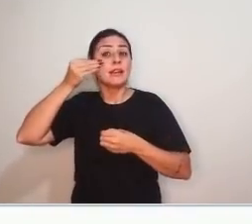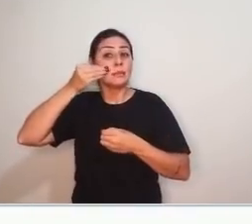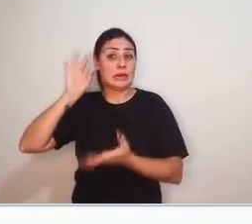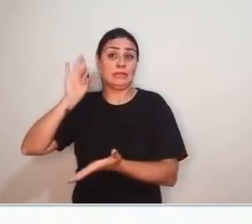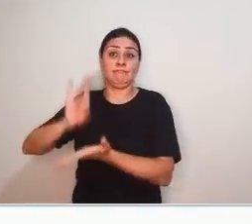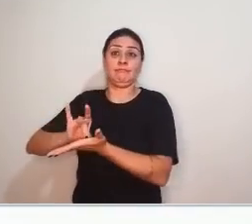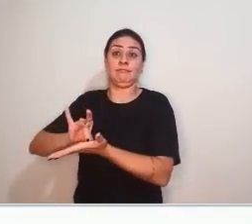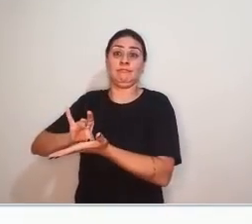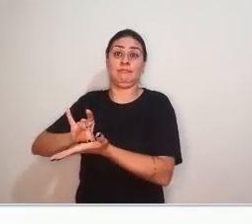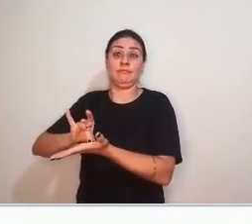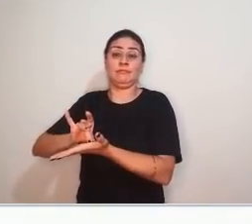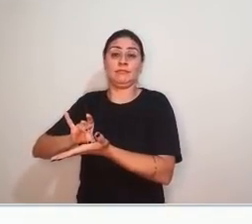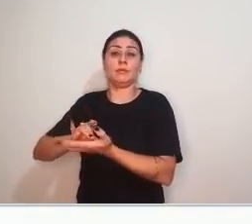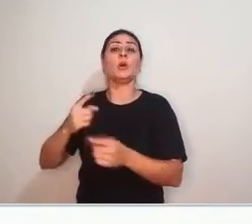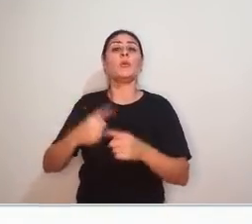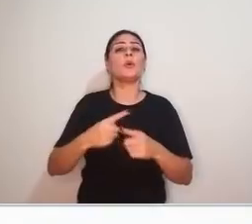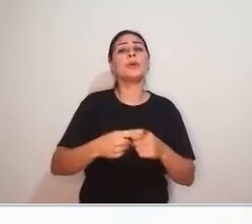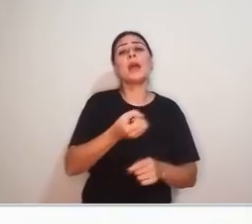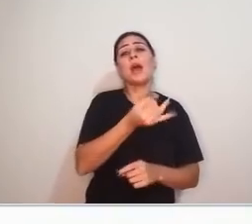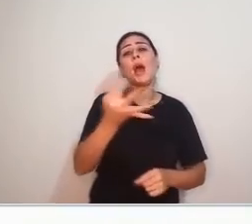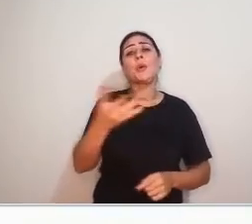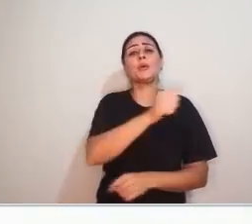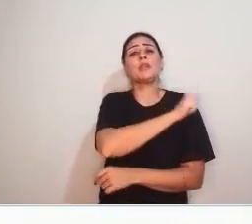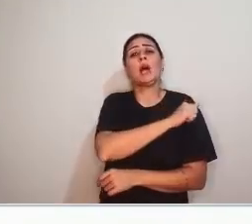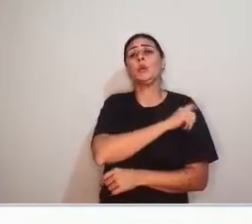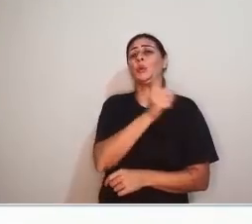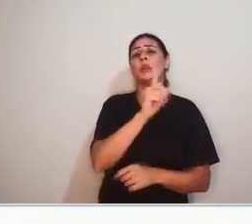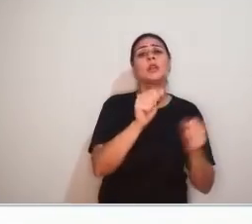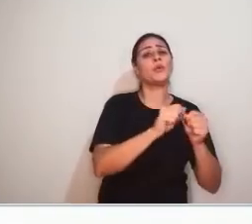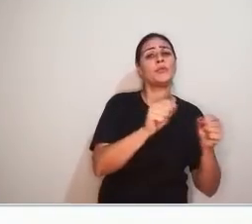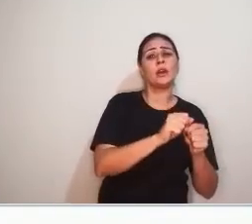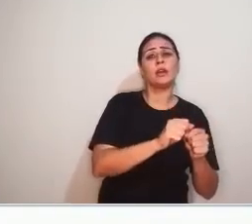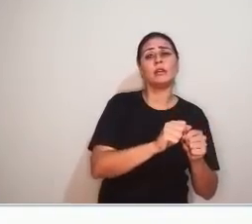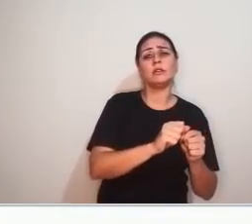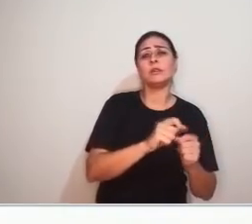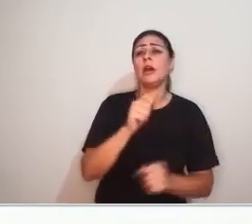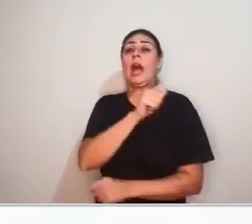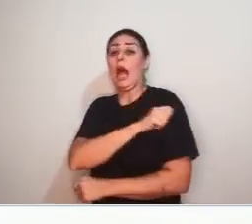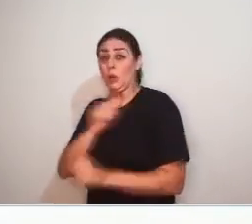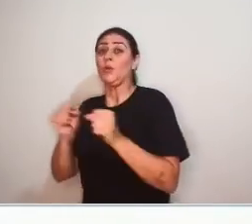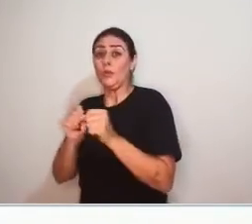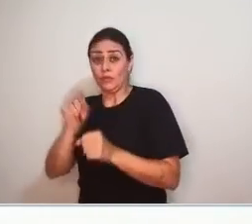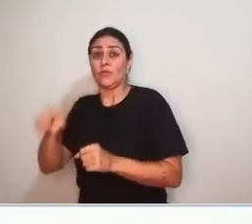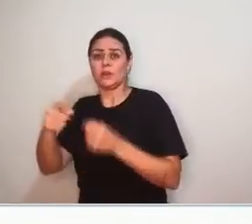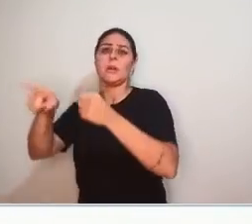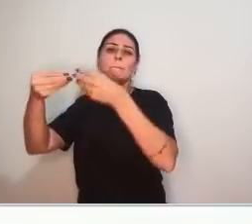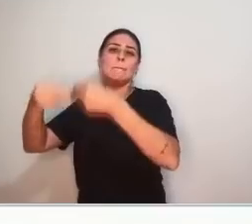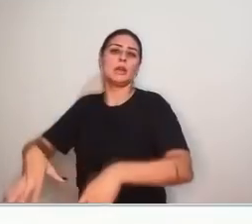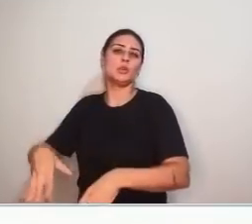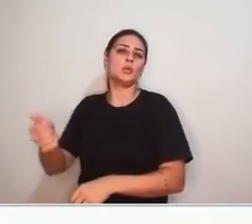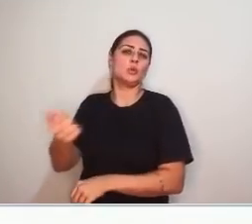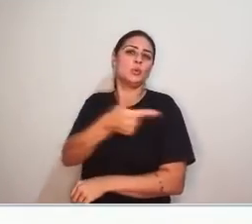com a minha realidade, para evitar aquela questão de o aluno que não fez ser o prejuízo dos alunos que fizeram, e